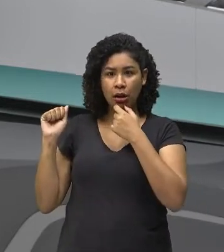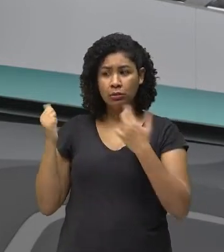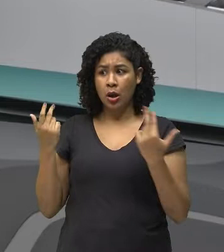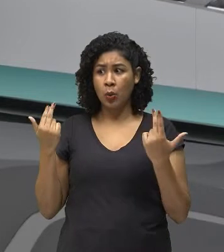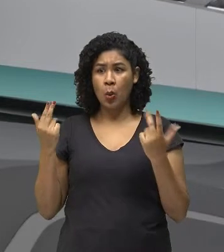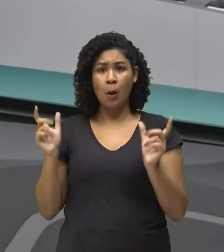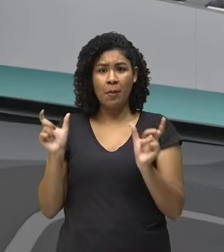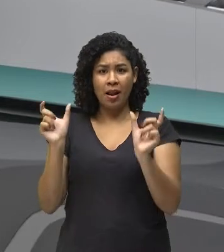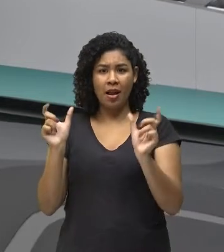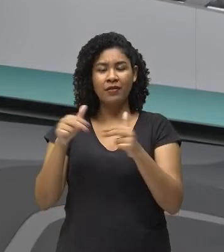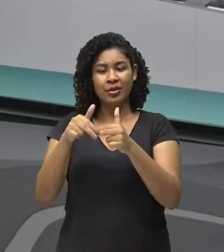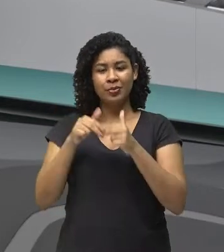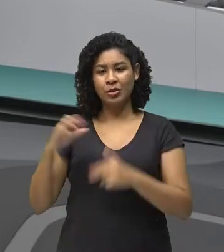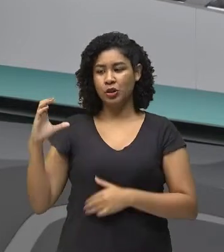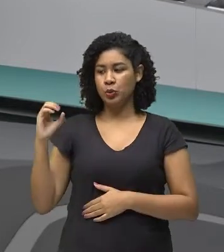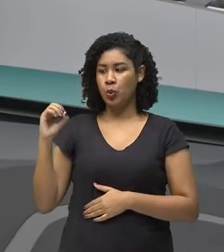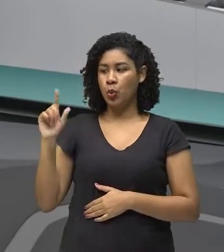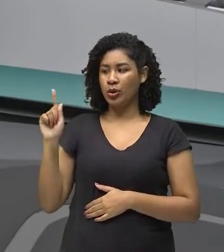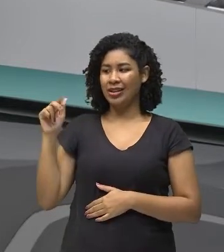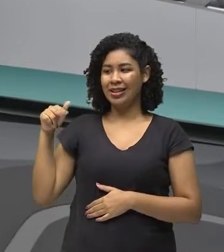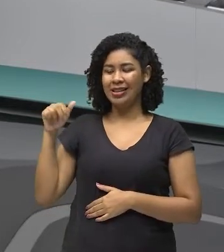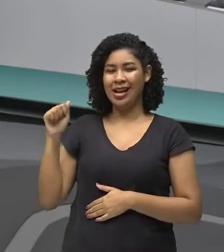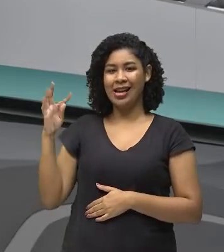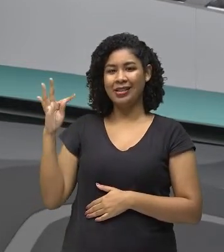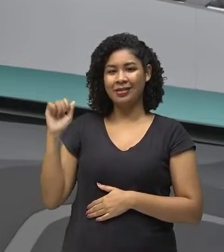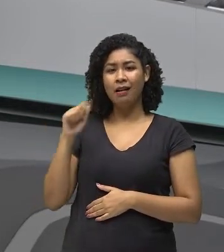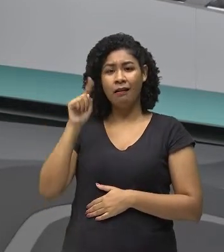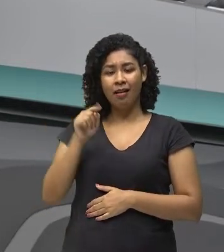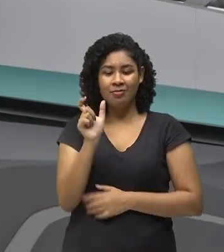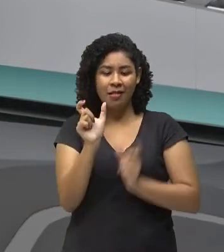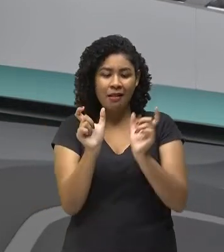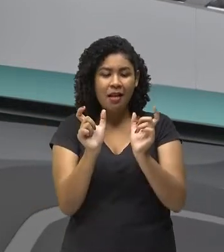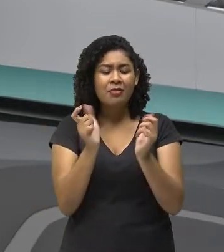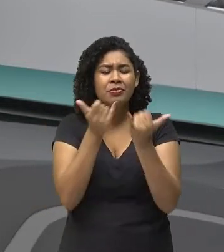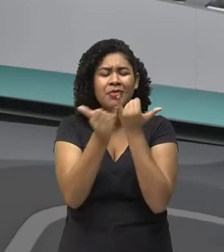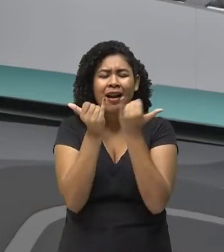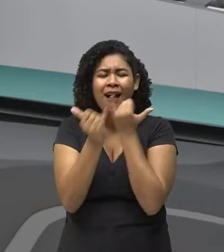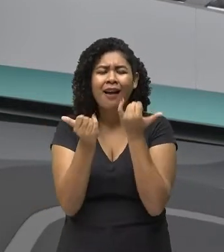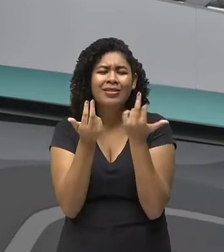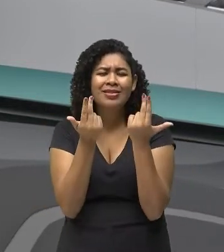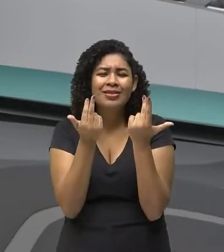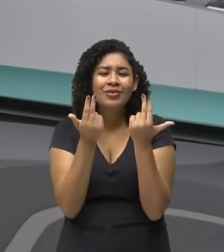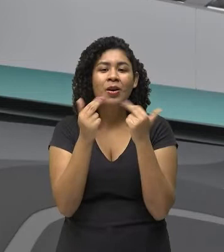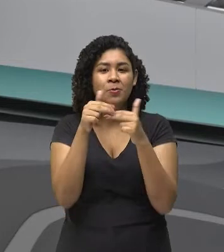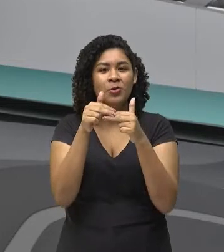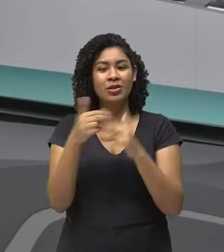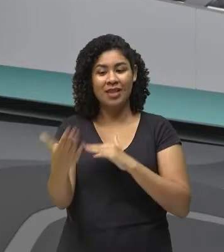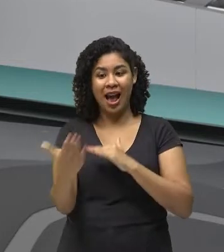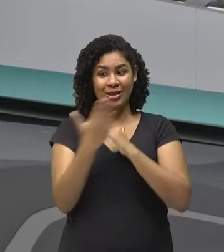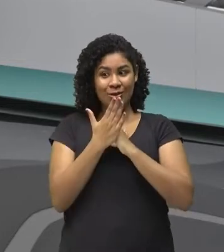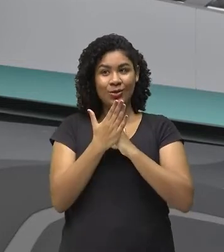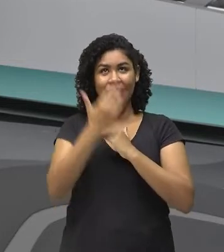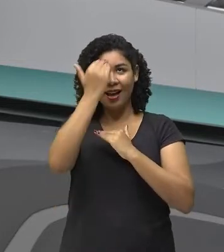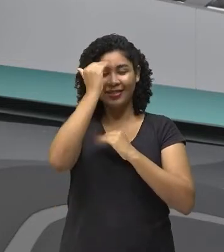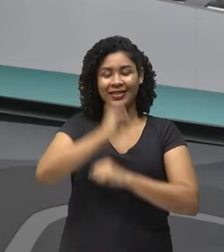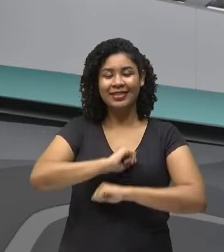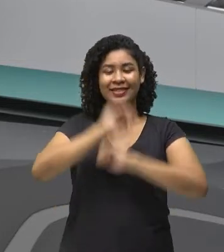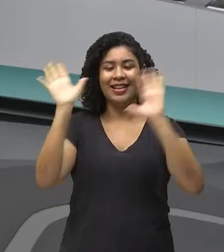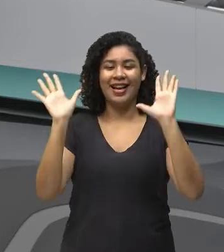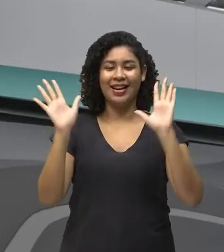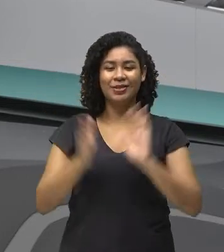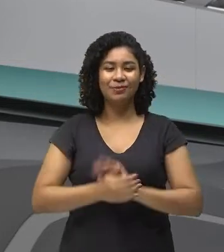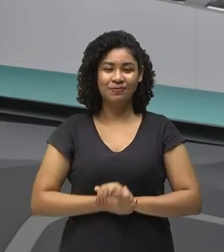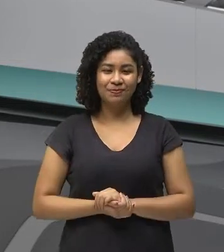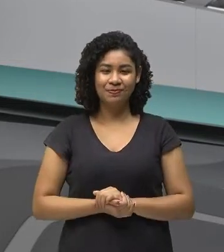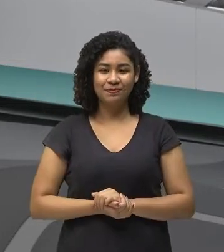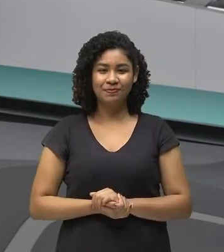a gente chama de palavras cognatas, que são super parecidas com o português. Essas ajudam bastante, viu? Fique de olho nelas.